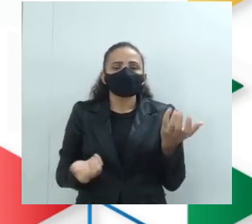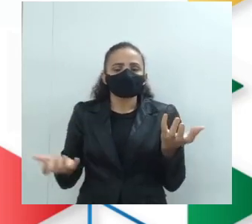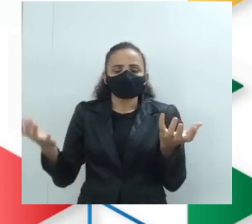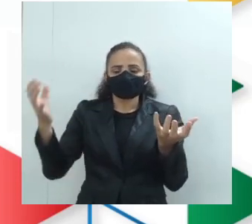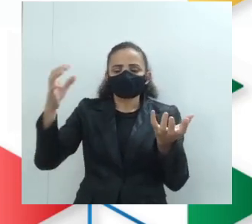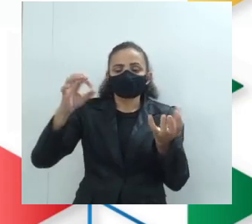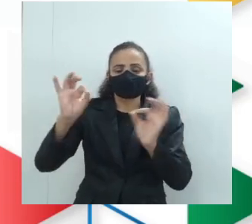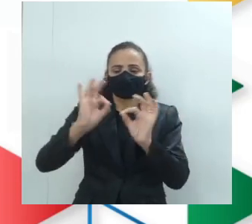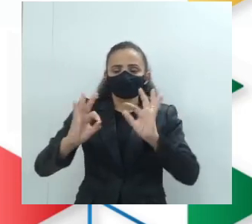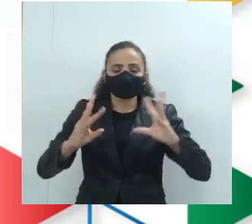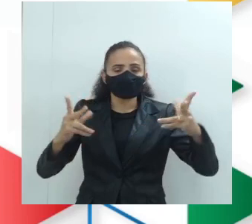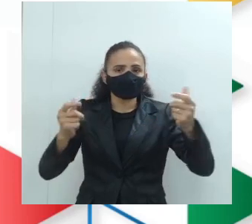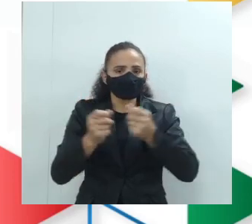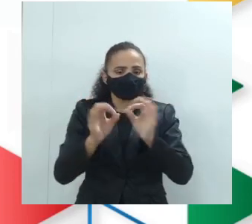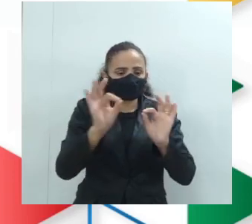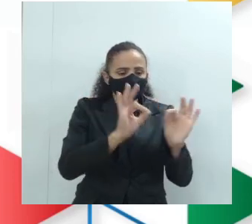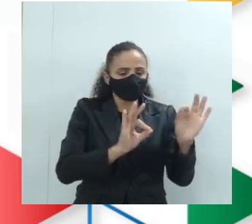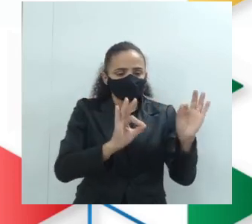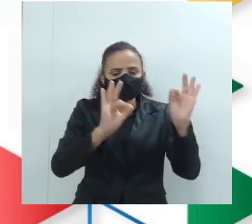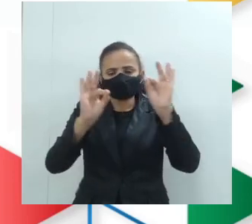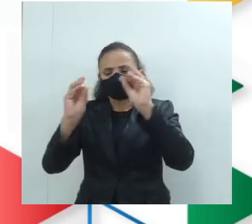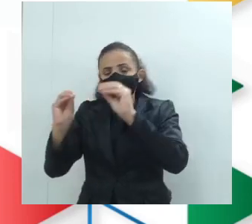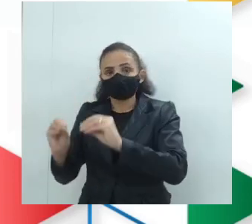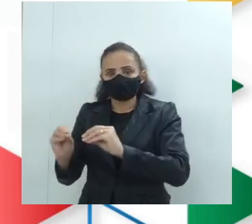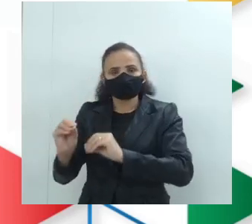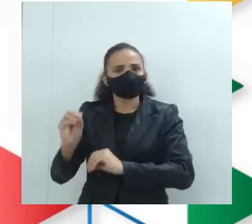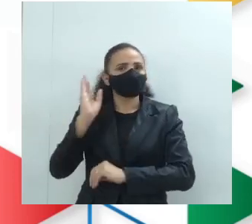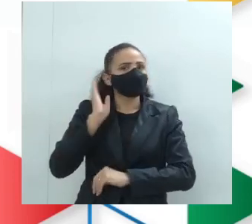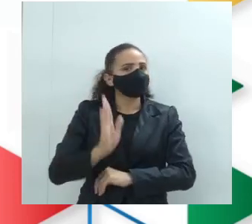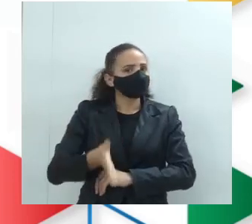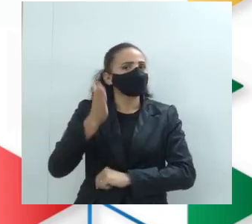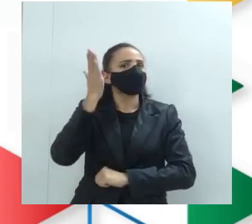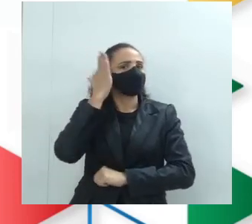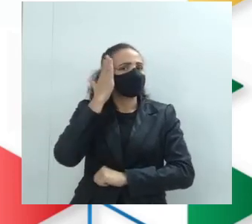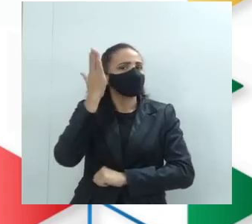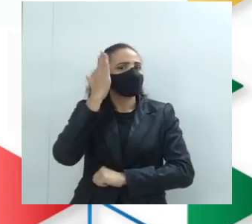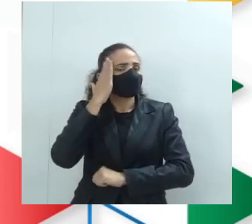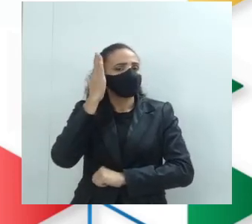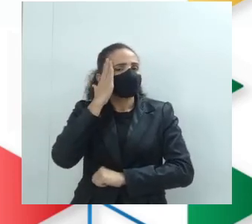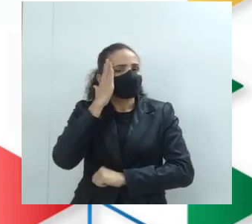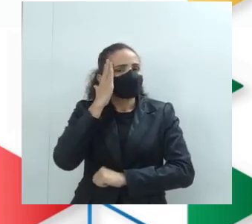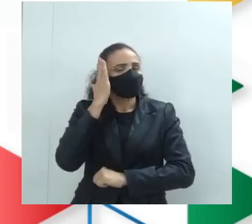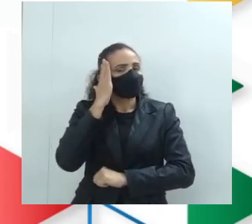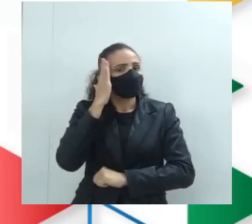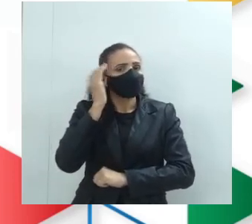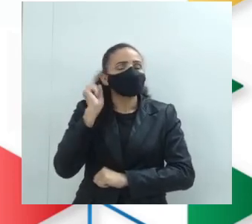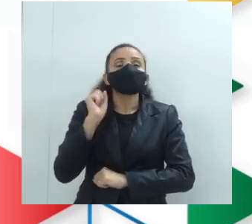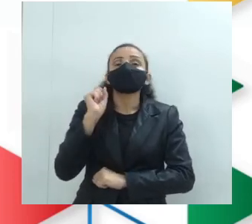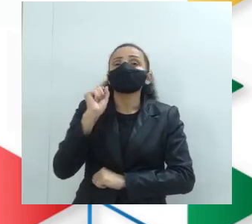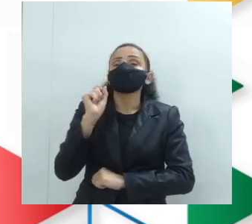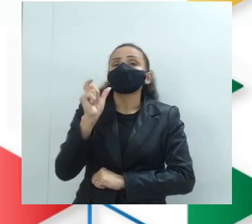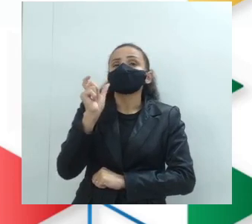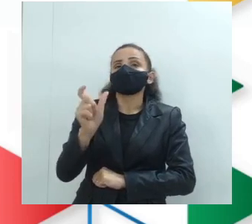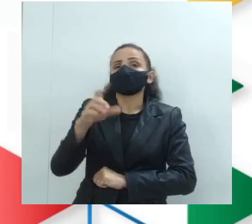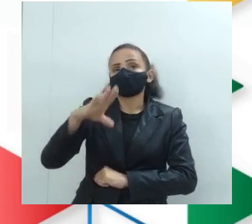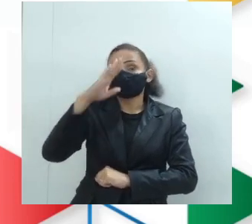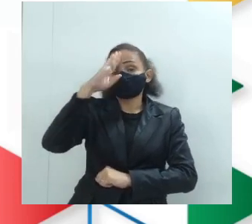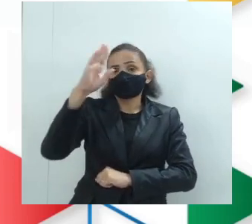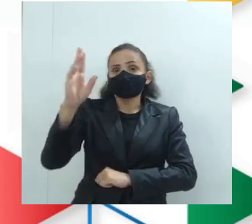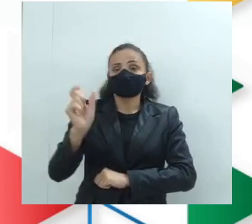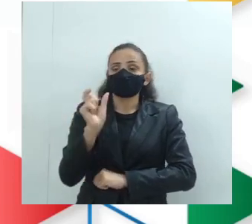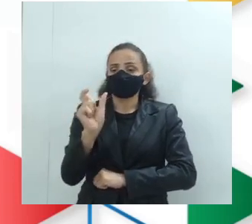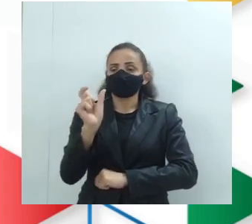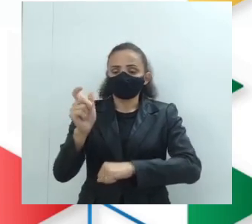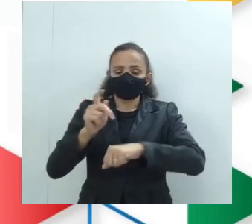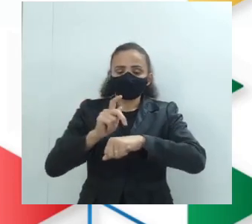Ela vai se deslocar do seu eixo. Então já se liga. Ele deu a palavra-chave, por isso que a gente botou em negrito para você,